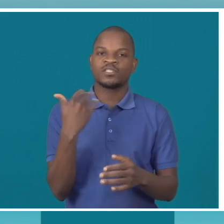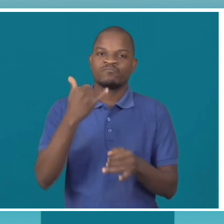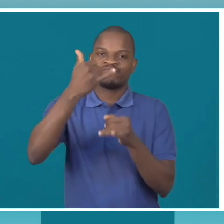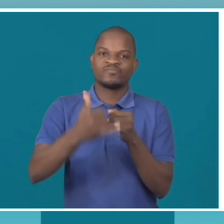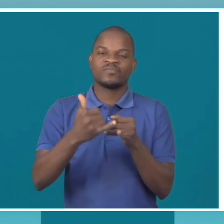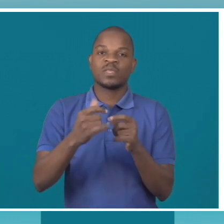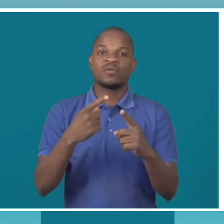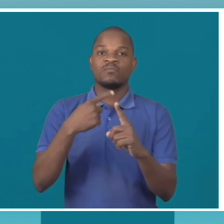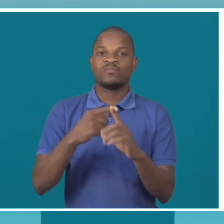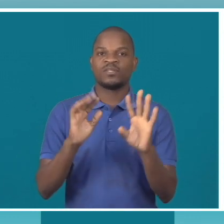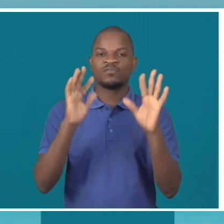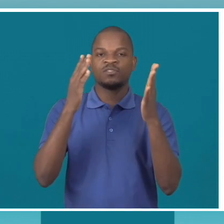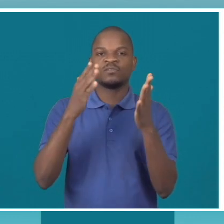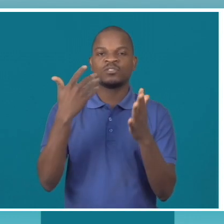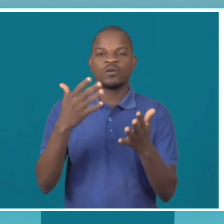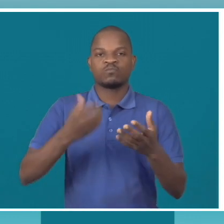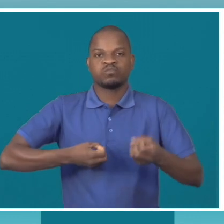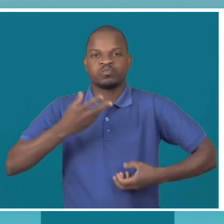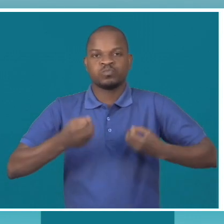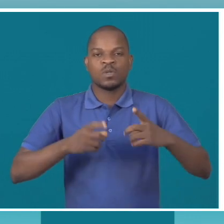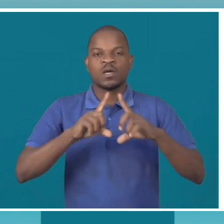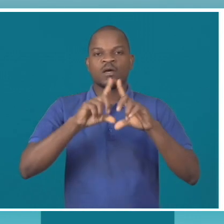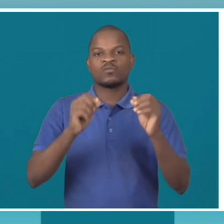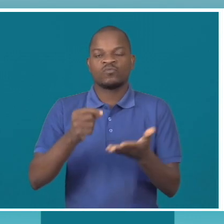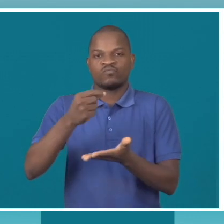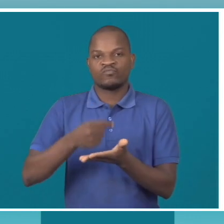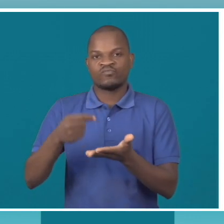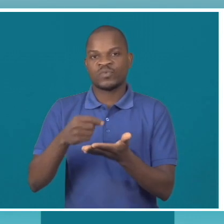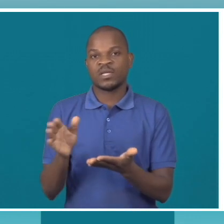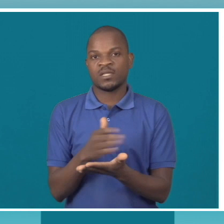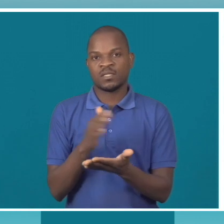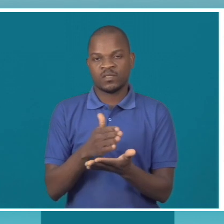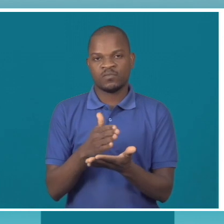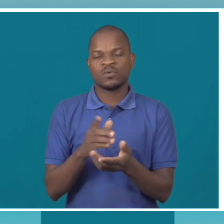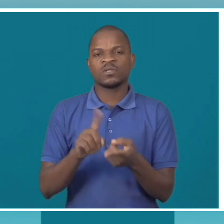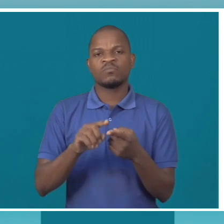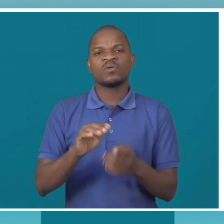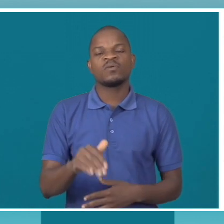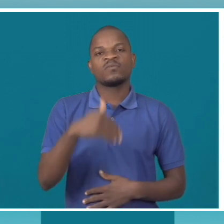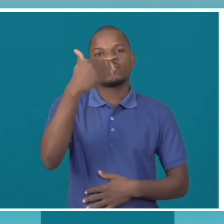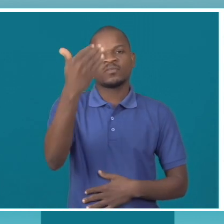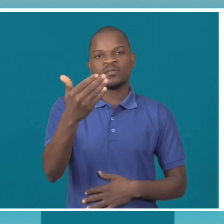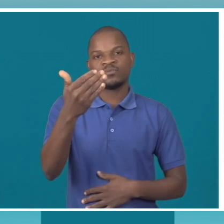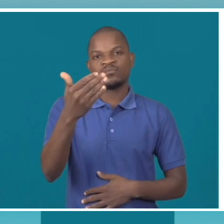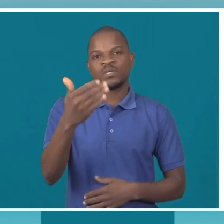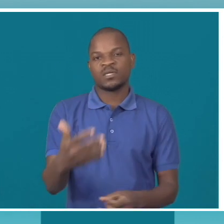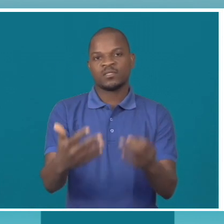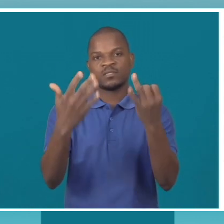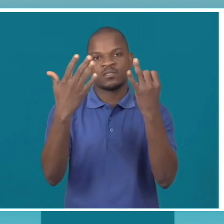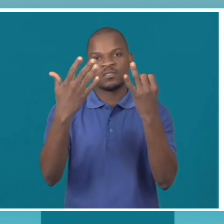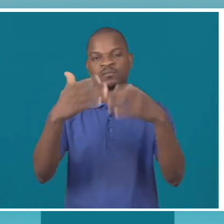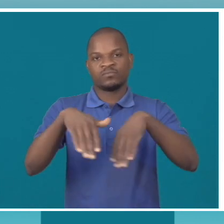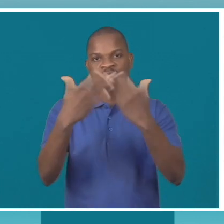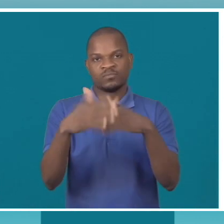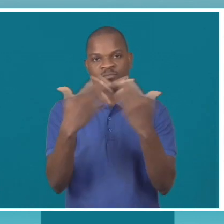fizemos mais vida falamos sobre literatura e nós ficamos por aqui com promessa de cá